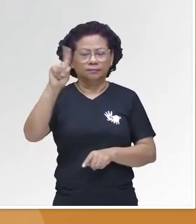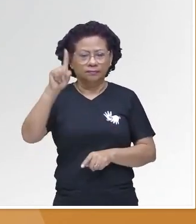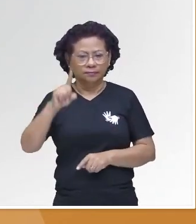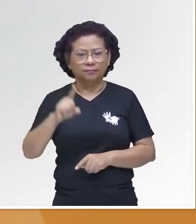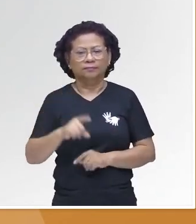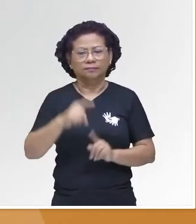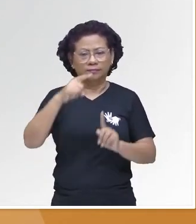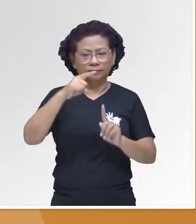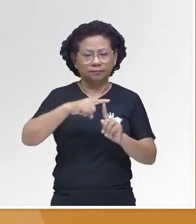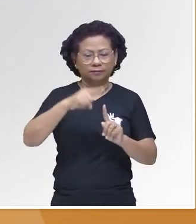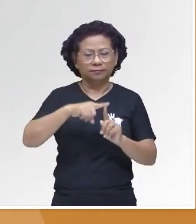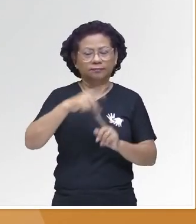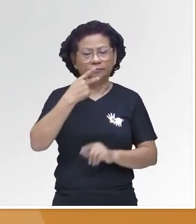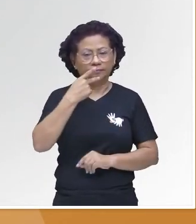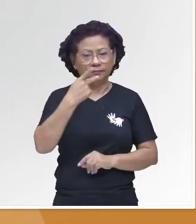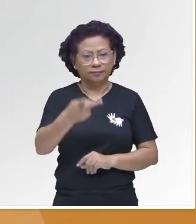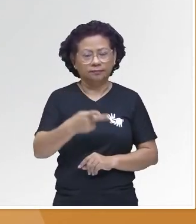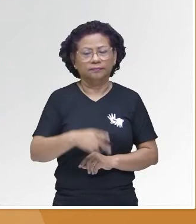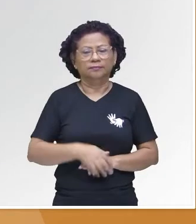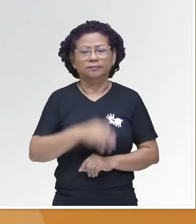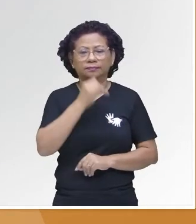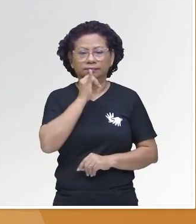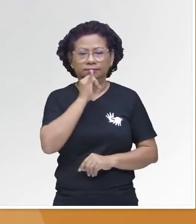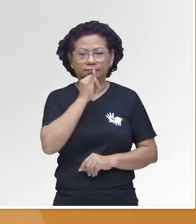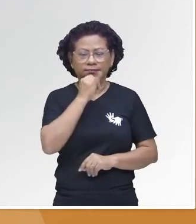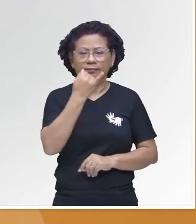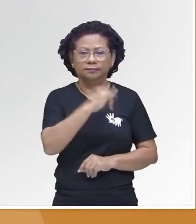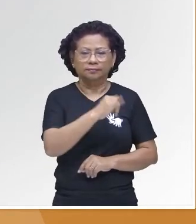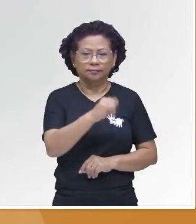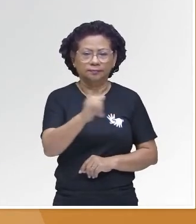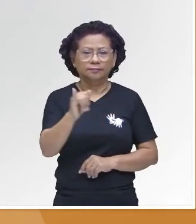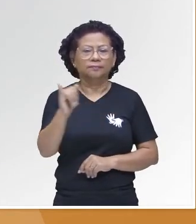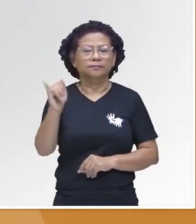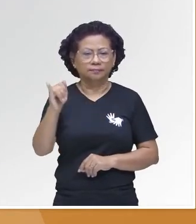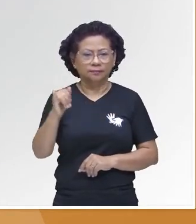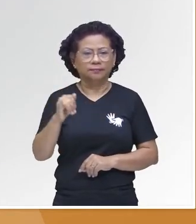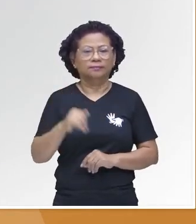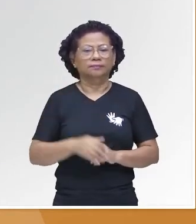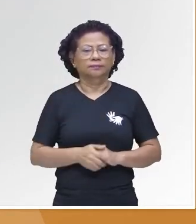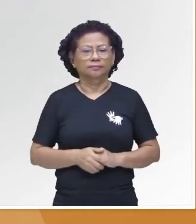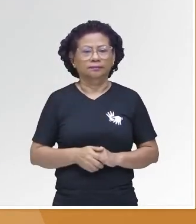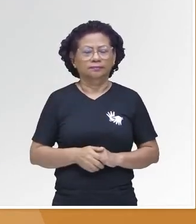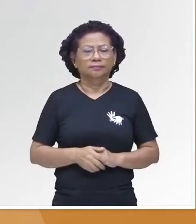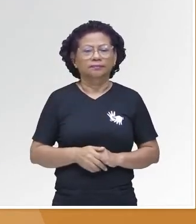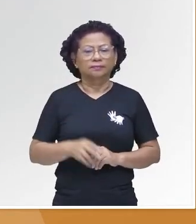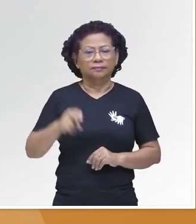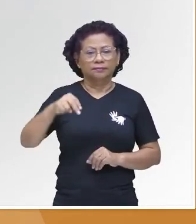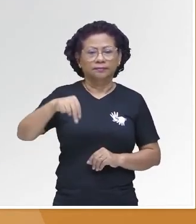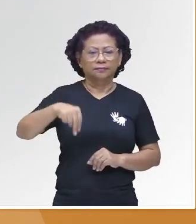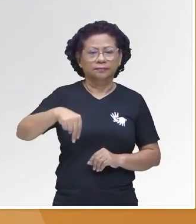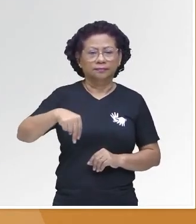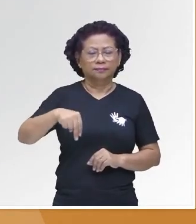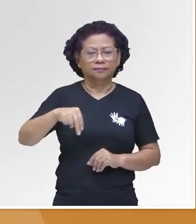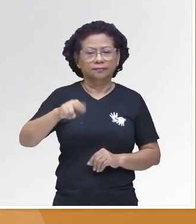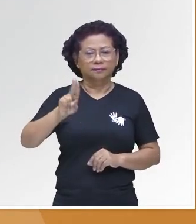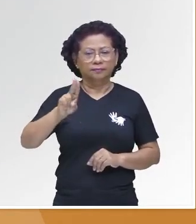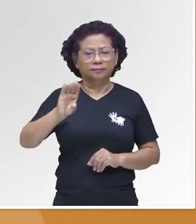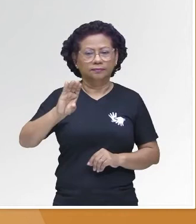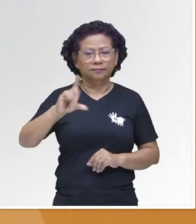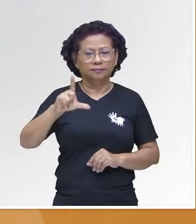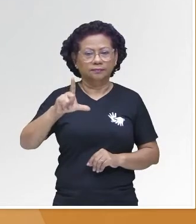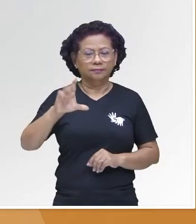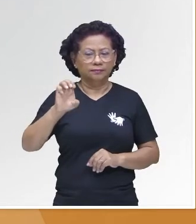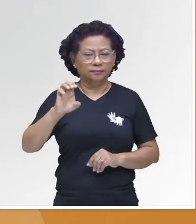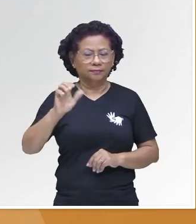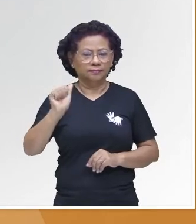podemos citar é a energia nuclear, tá? A energia nuclear vai utilizar